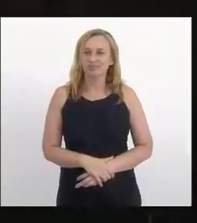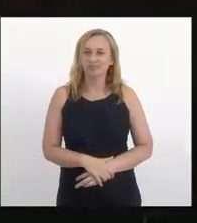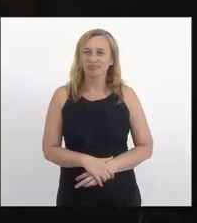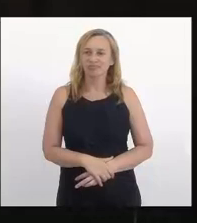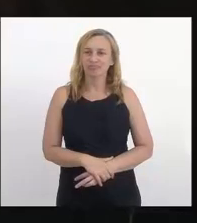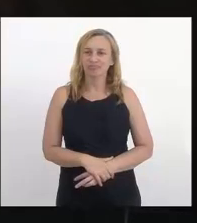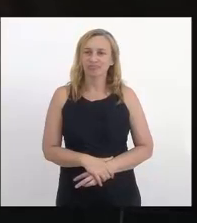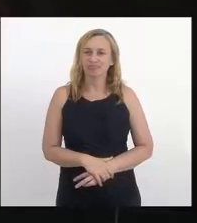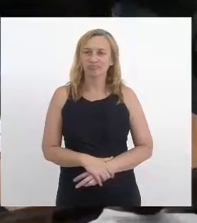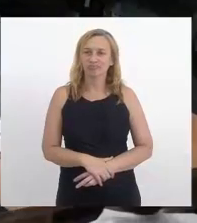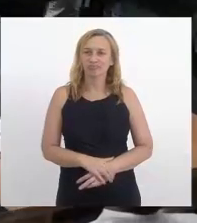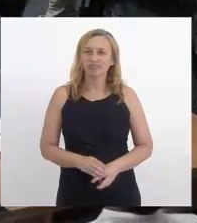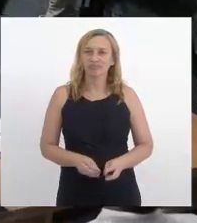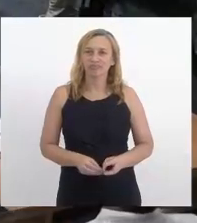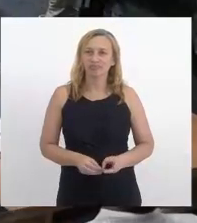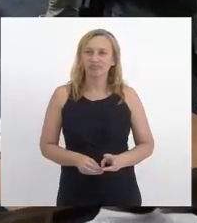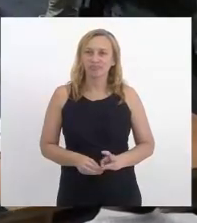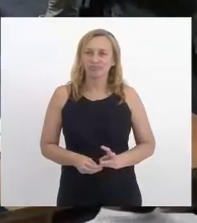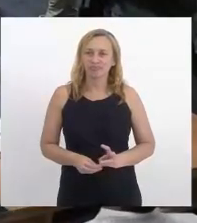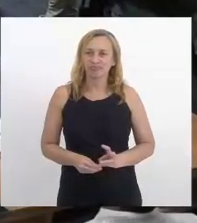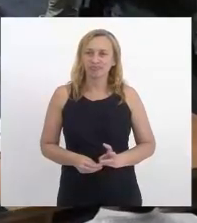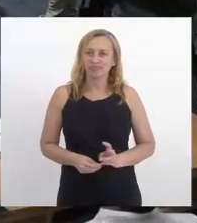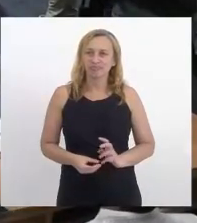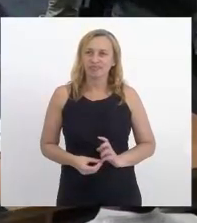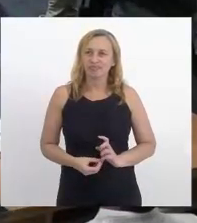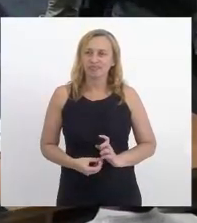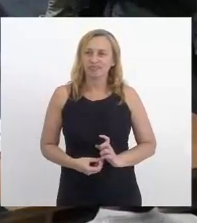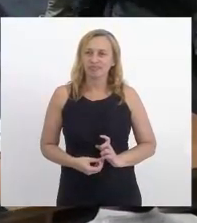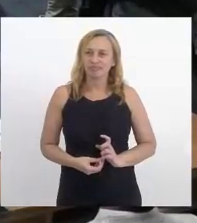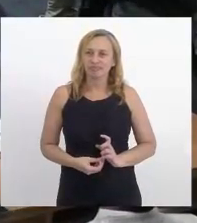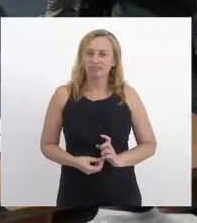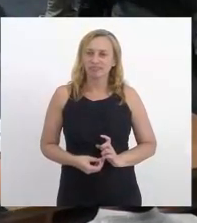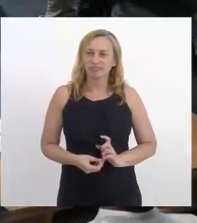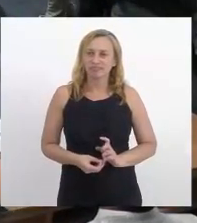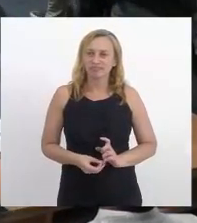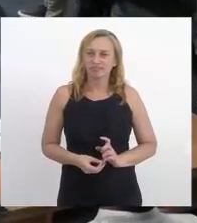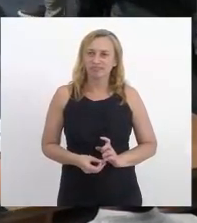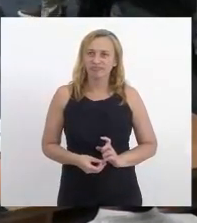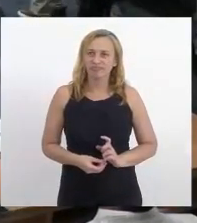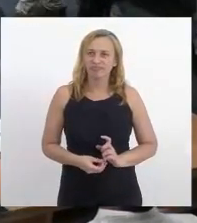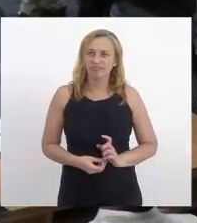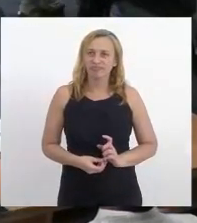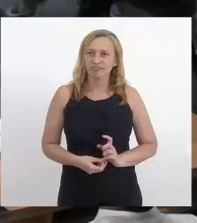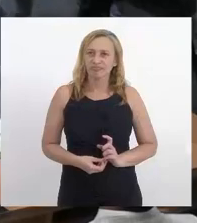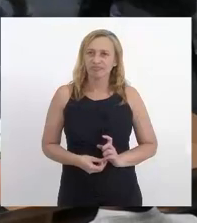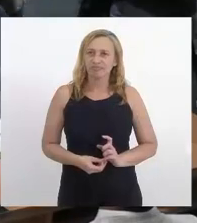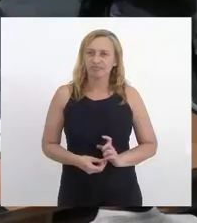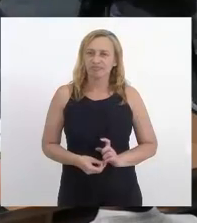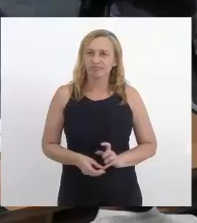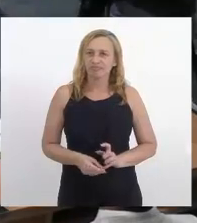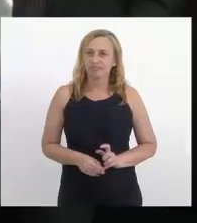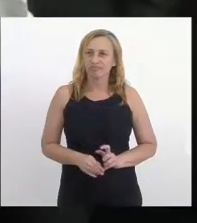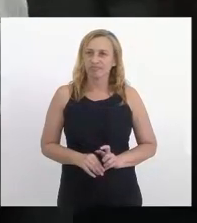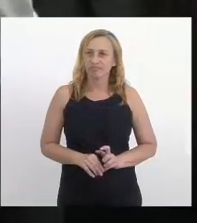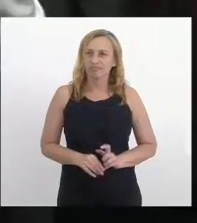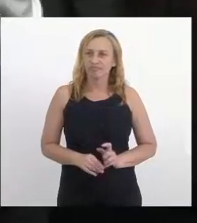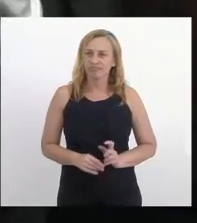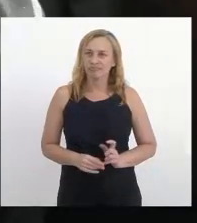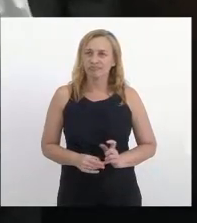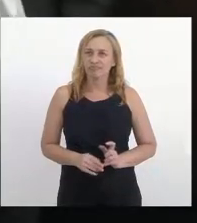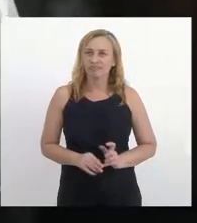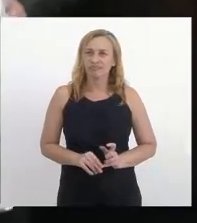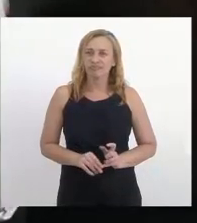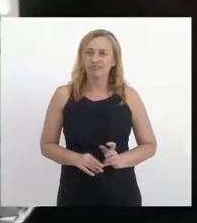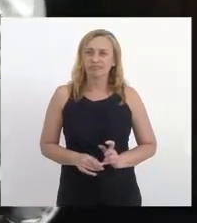Quer ficar lá, Luísa? Vai lá também. Alexandre, vai ali também. Fica ali, você vai entregar junto com